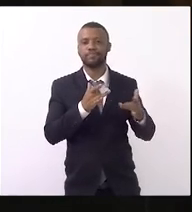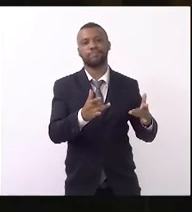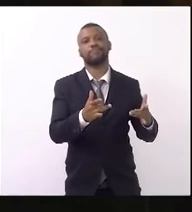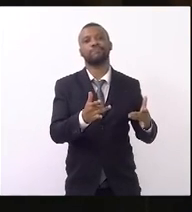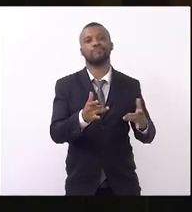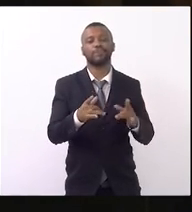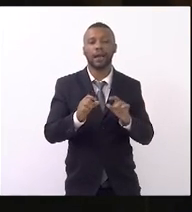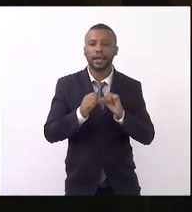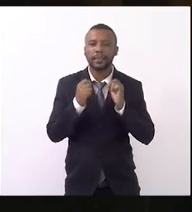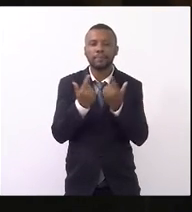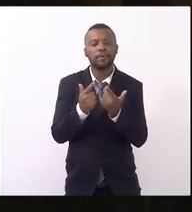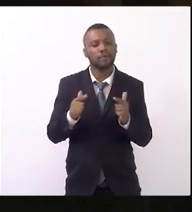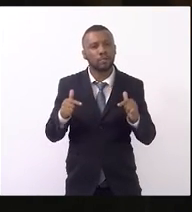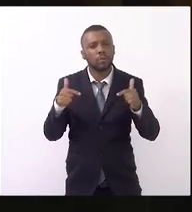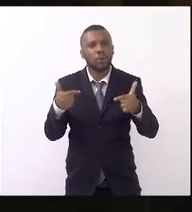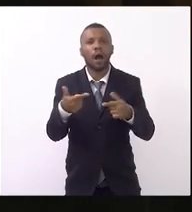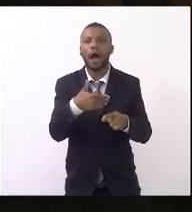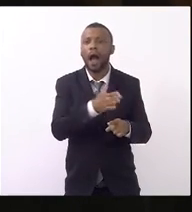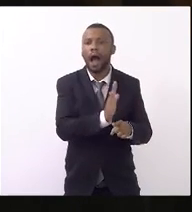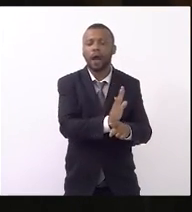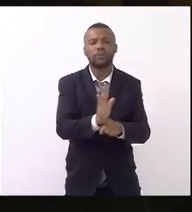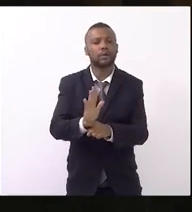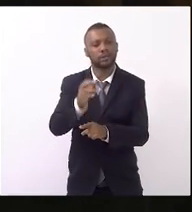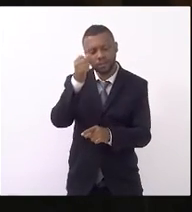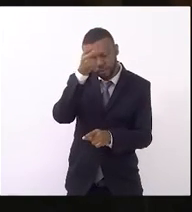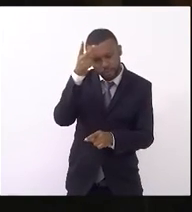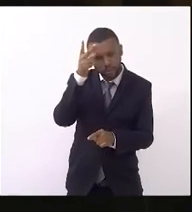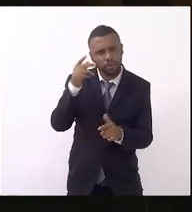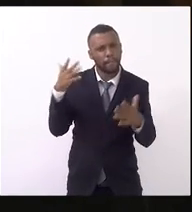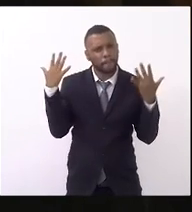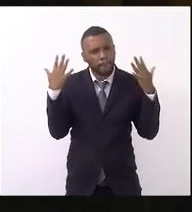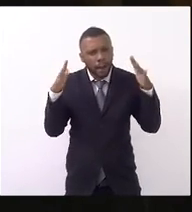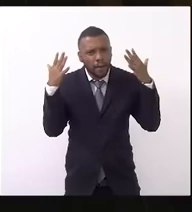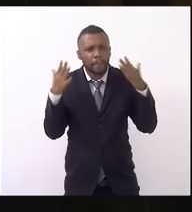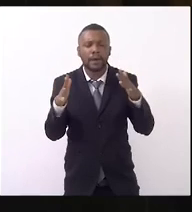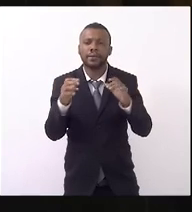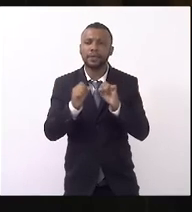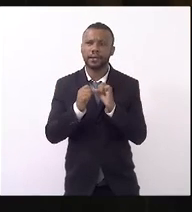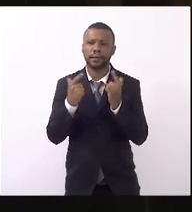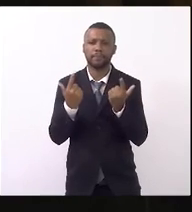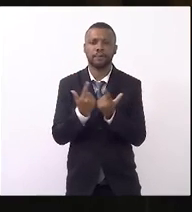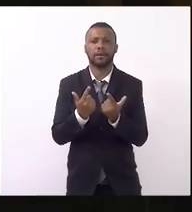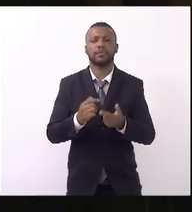aqui e ajudando esses municípios. Então, parabéns à Assembleia Legislativa.